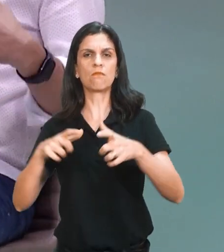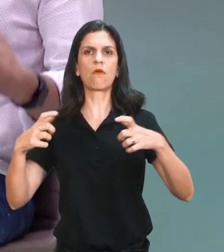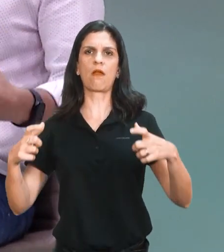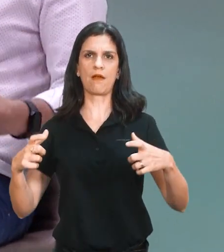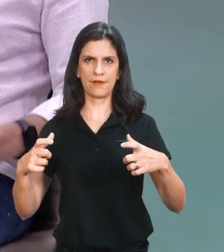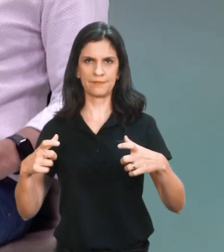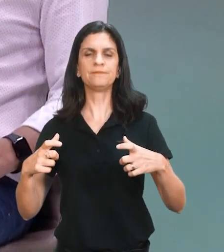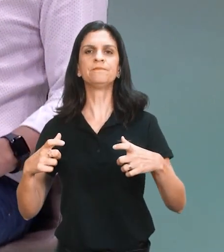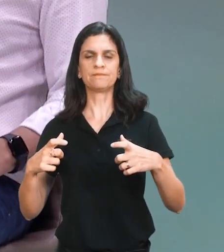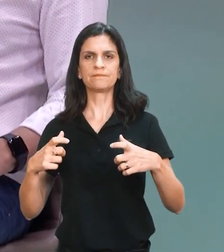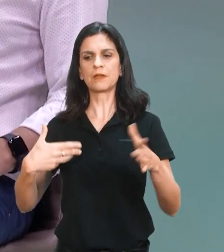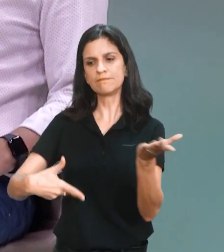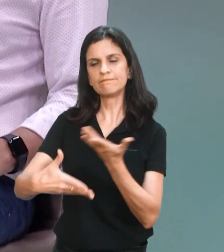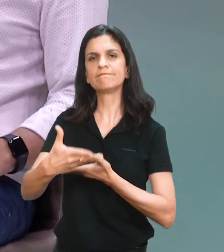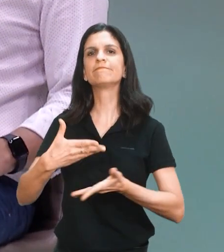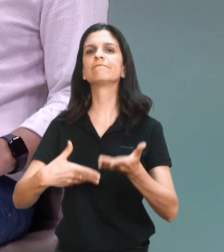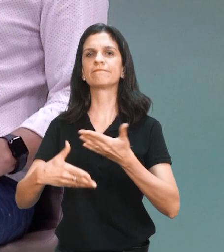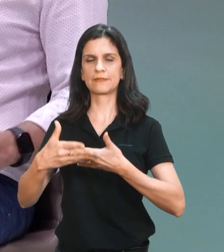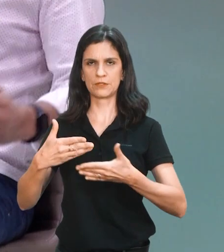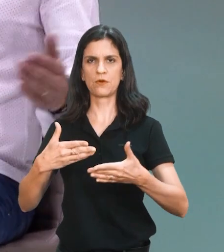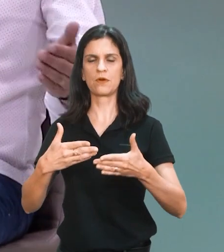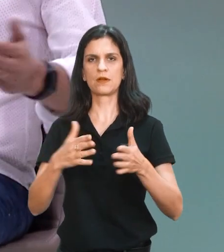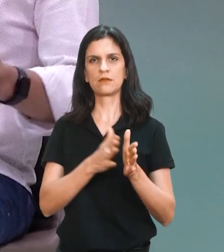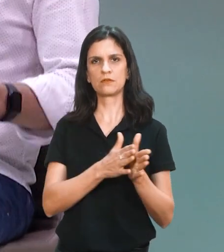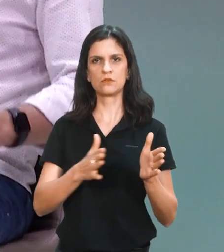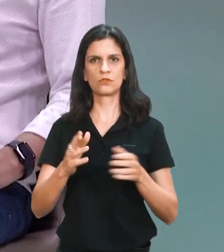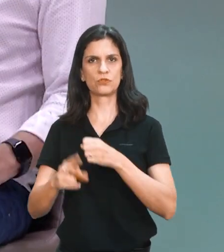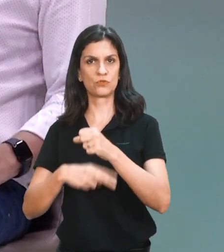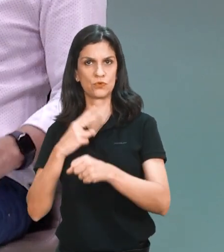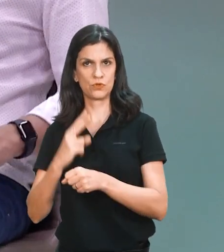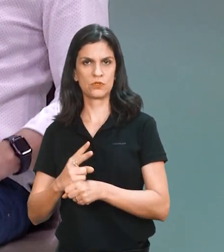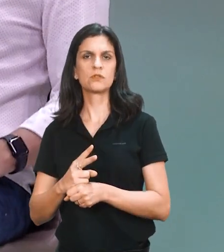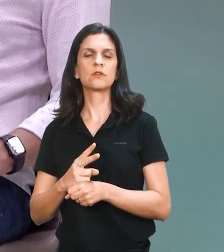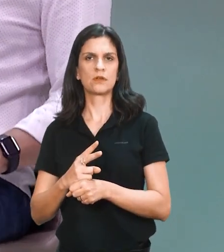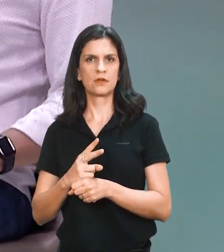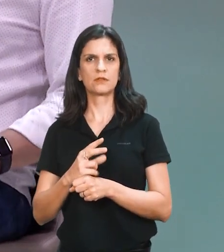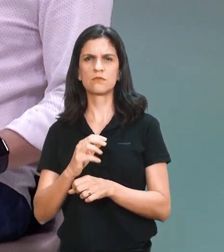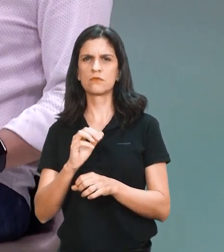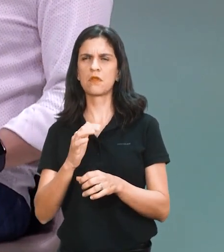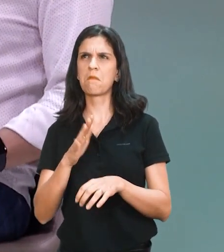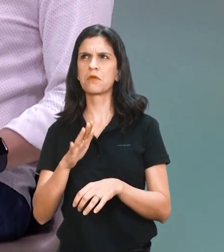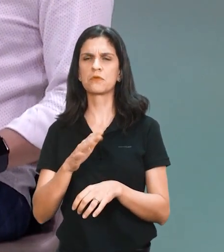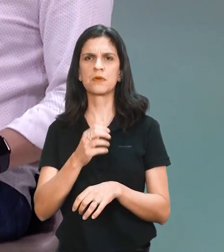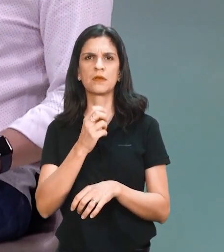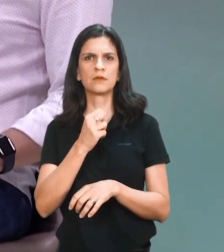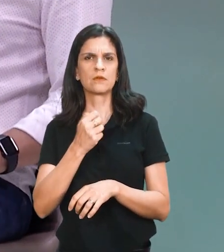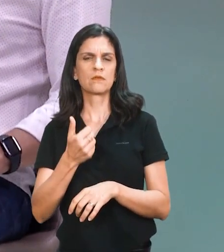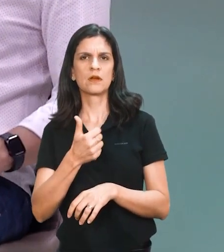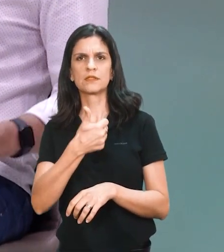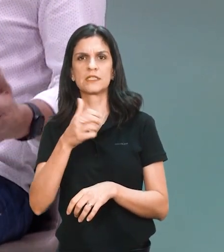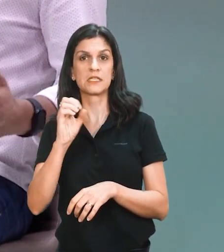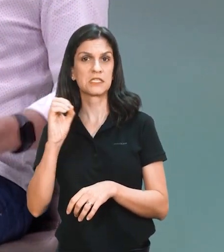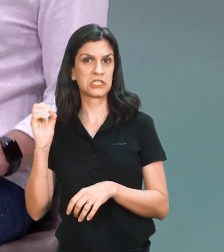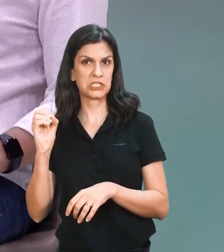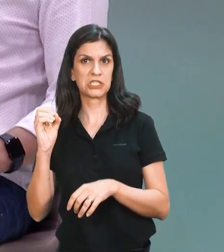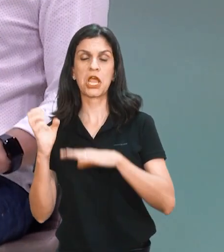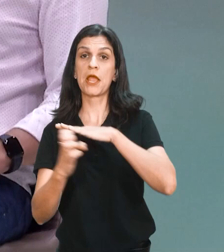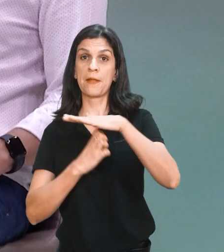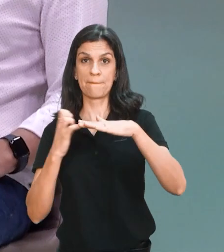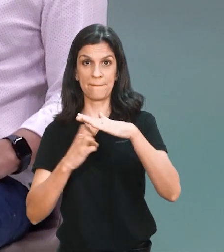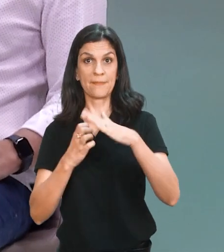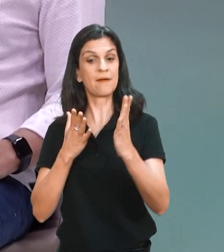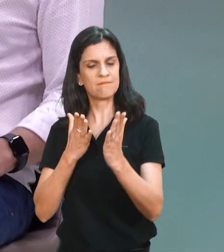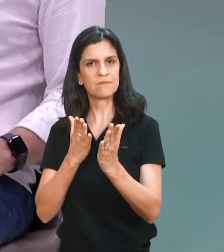gente procura também desenvolver esse trabalho. Nesses 2 anos aí, a gente já atendeu aí quase 100 empresas